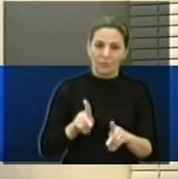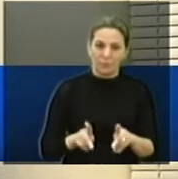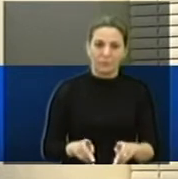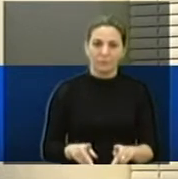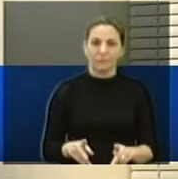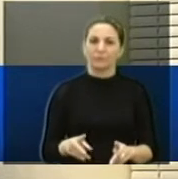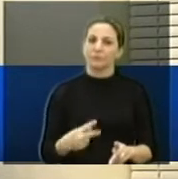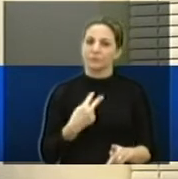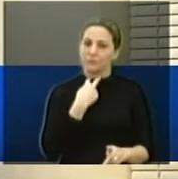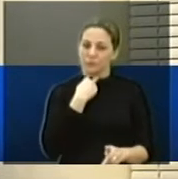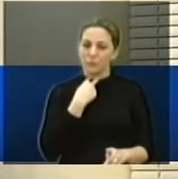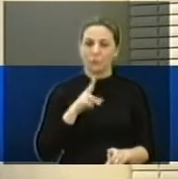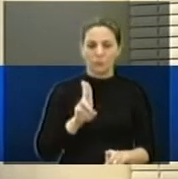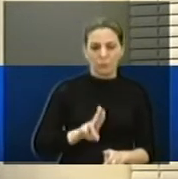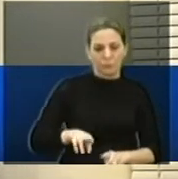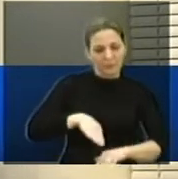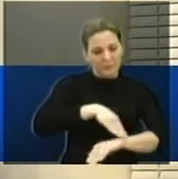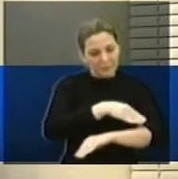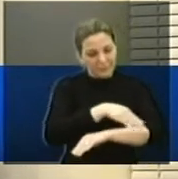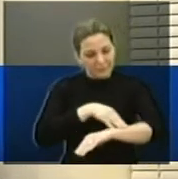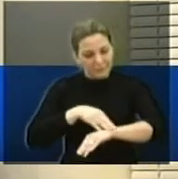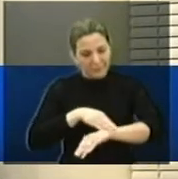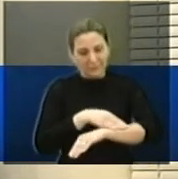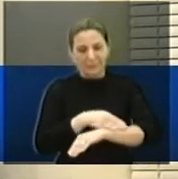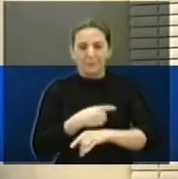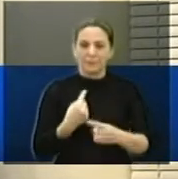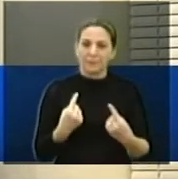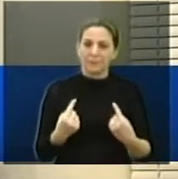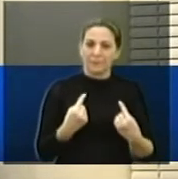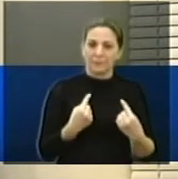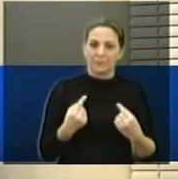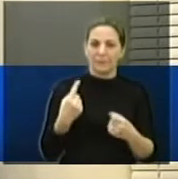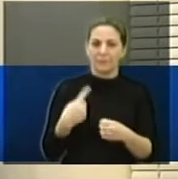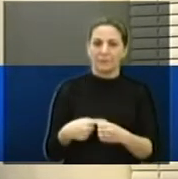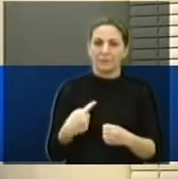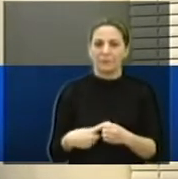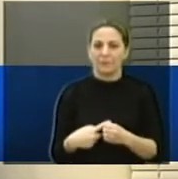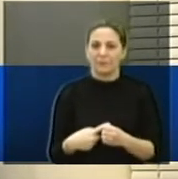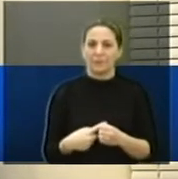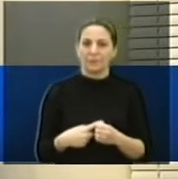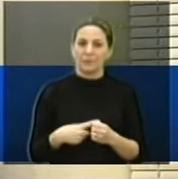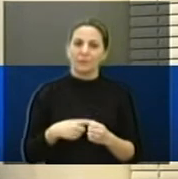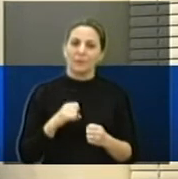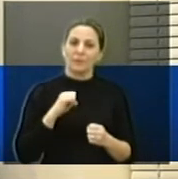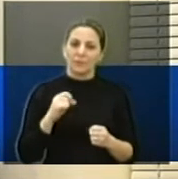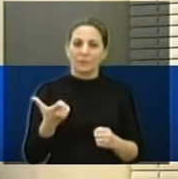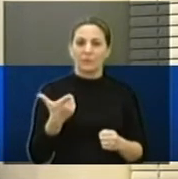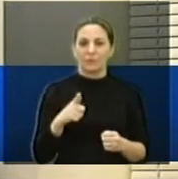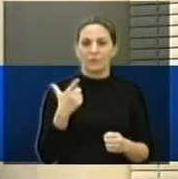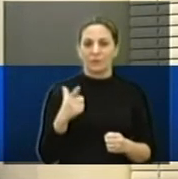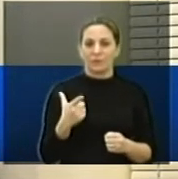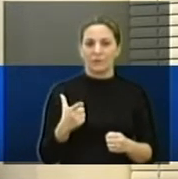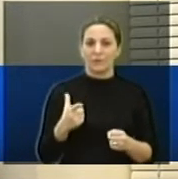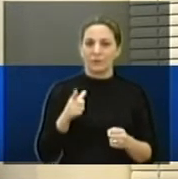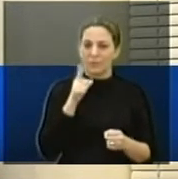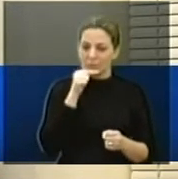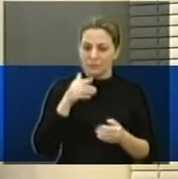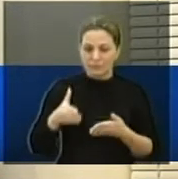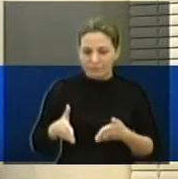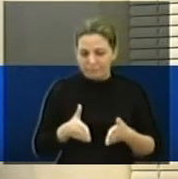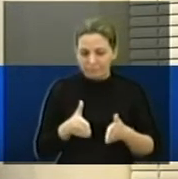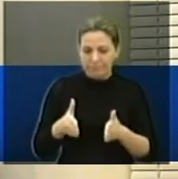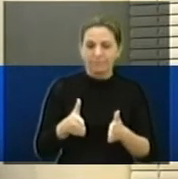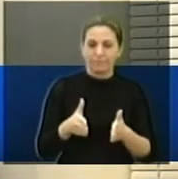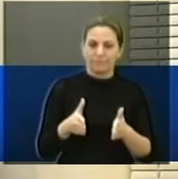andar nas vias do bairro e não fosse o córrego o que é mais grave